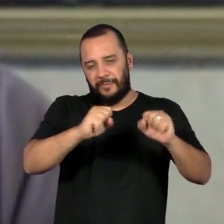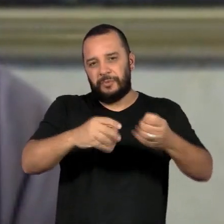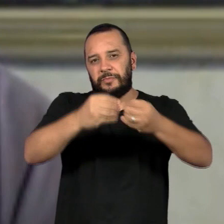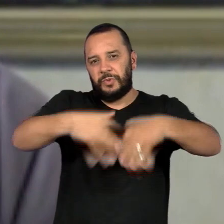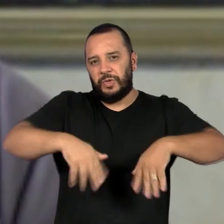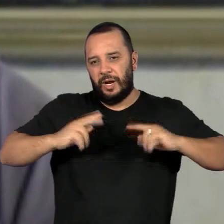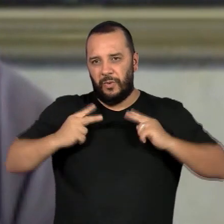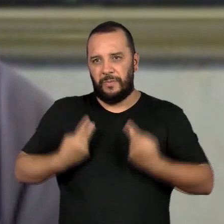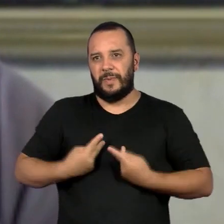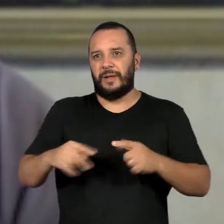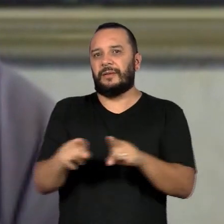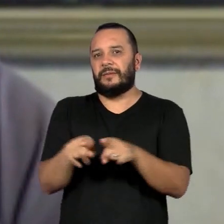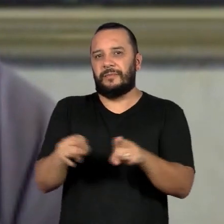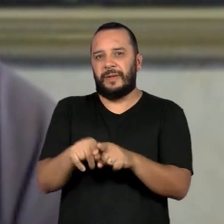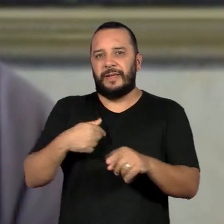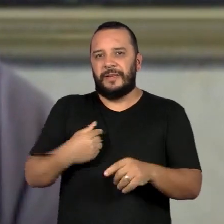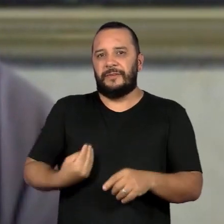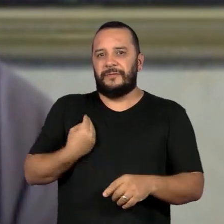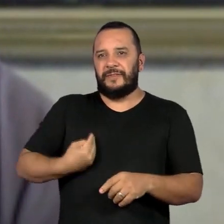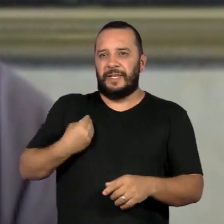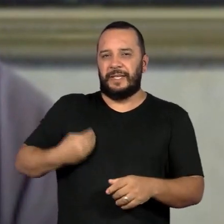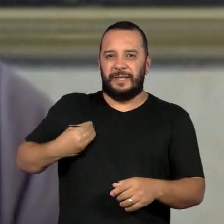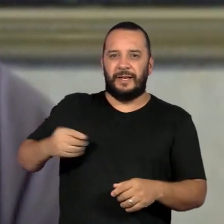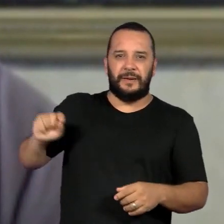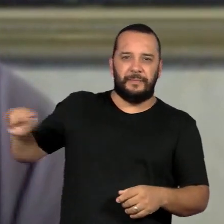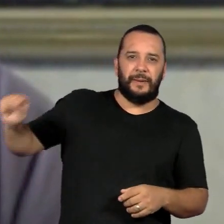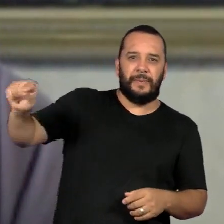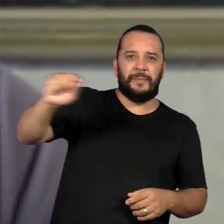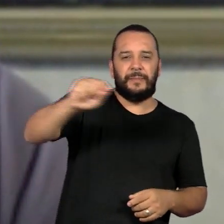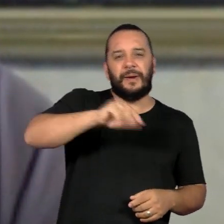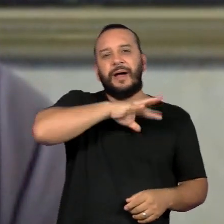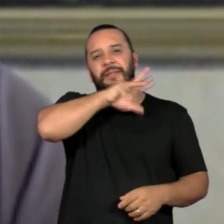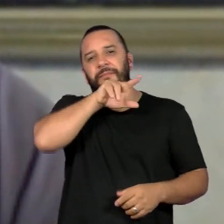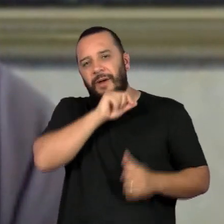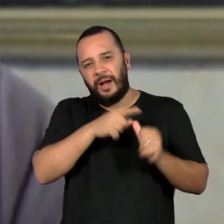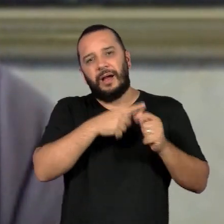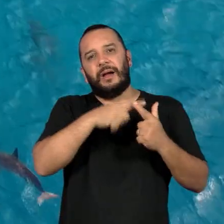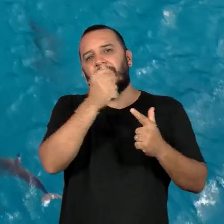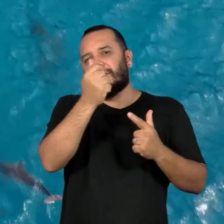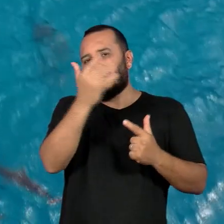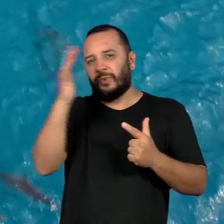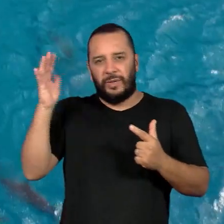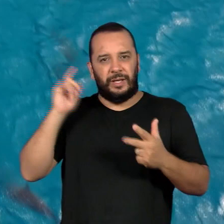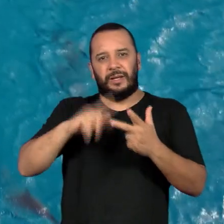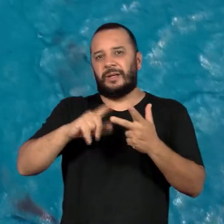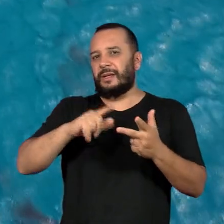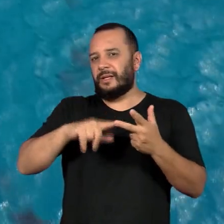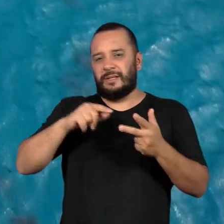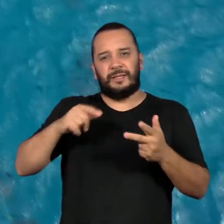todas as outras formas de vida que vivem no planeta, que vivem no oceano e que a gente deve cuidar.